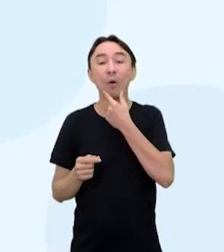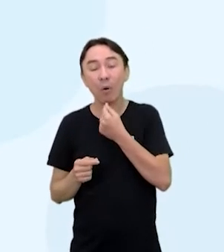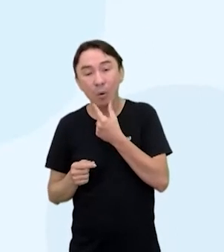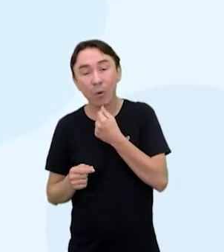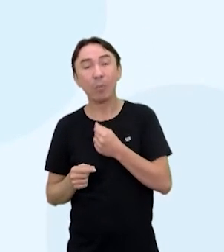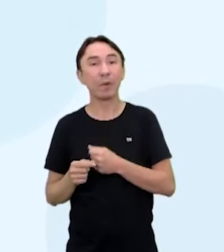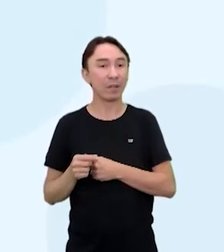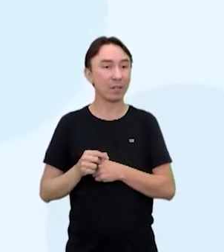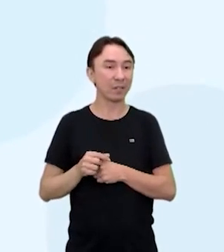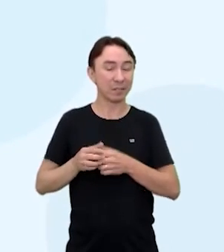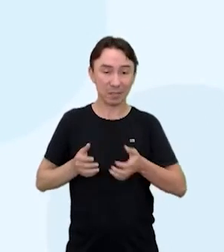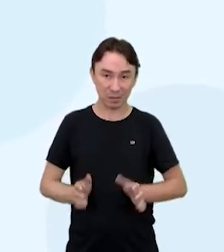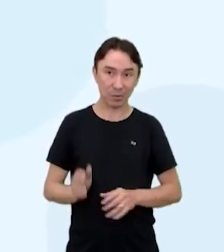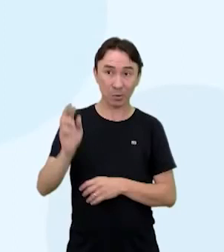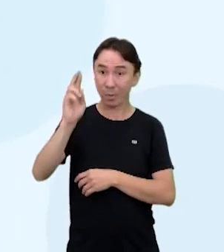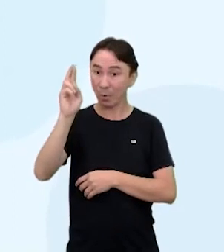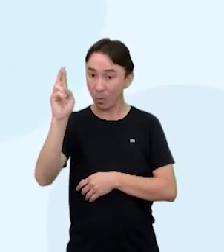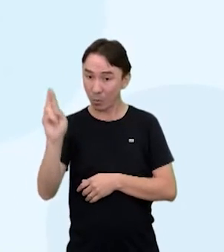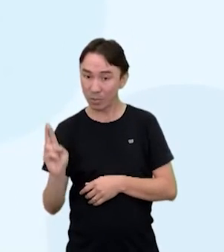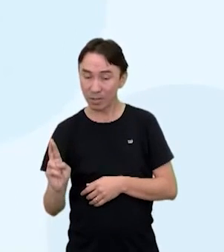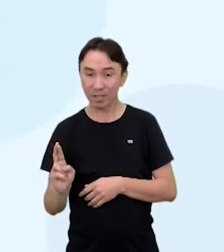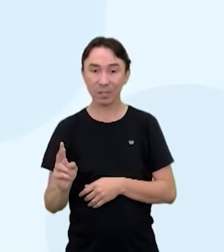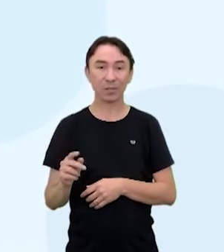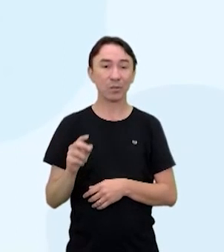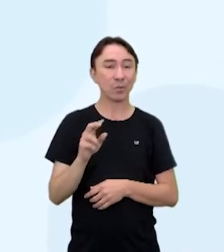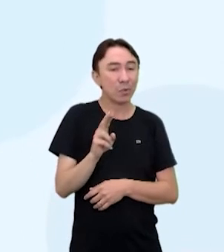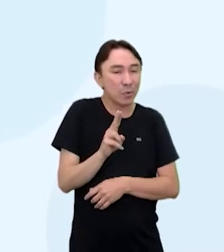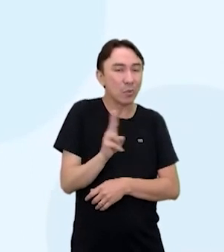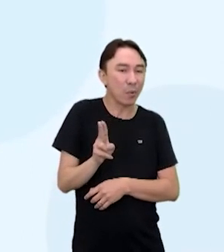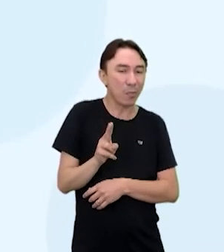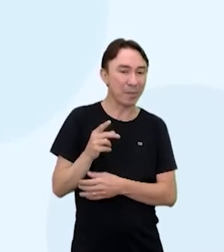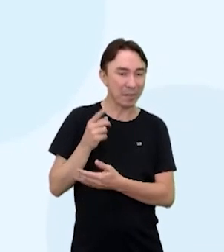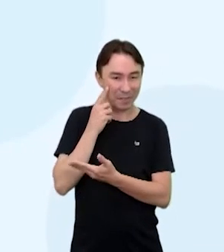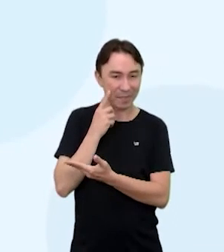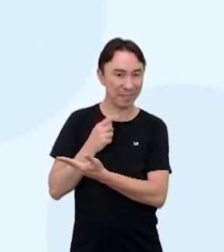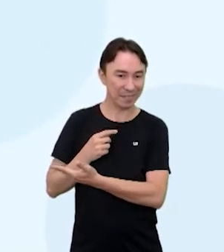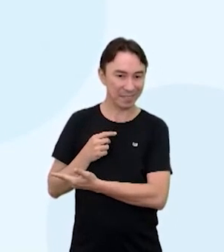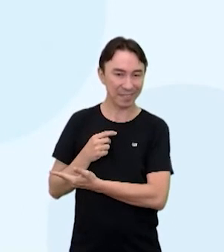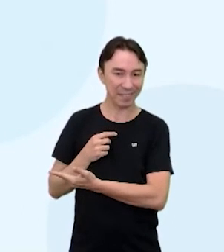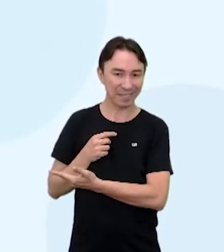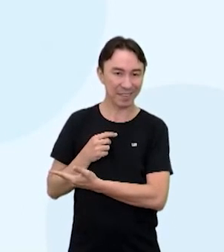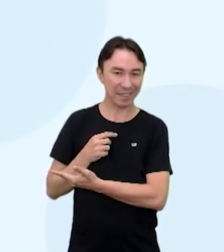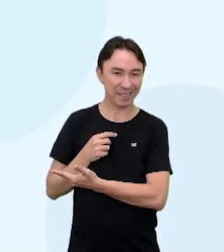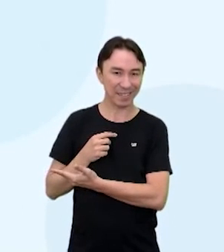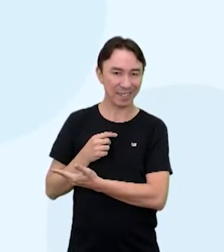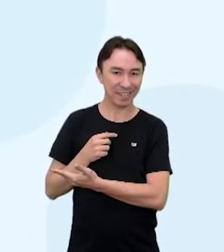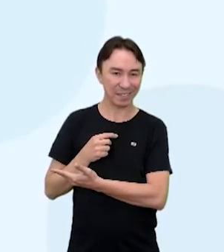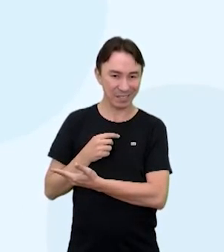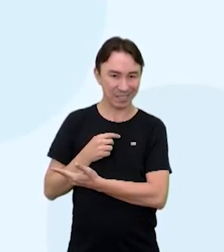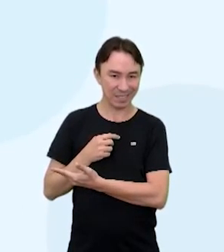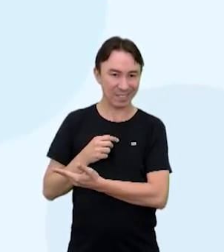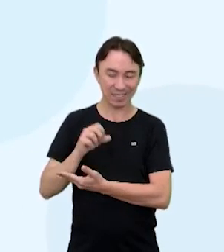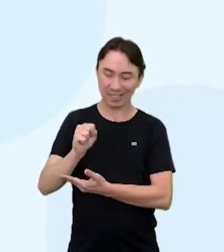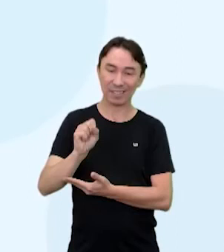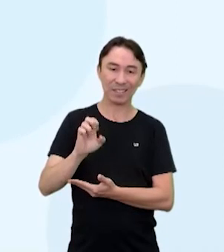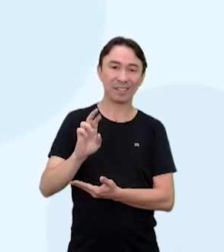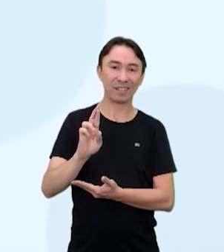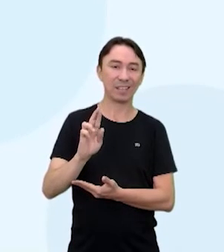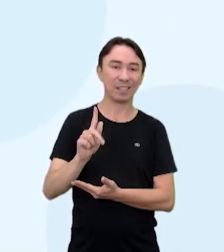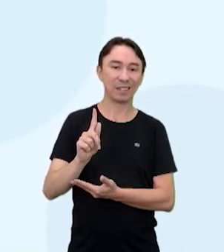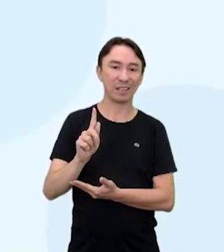Sergei Shukin, ou alguma coisa próxima dessa pronúncia aqui, ou mesmo distante. A música foi criada